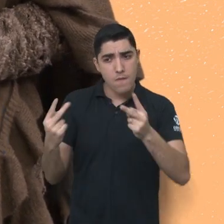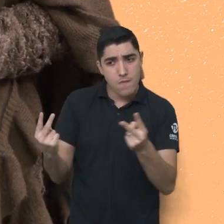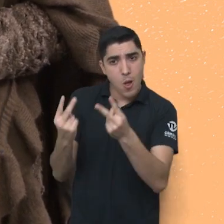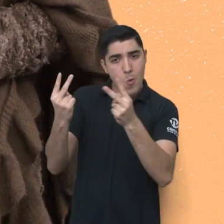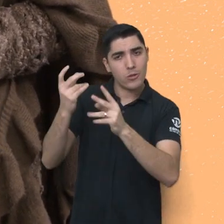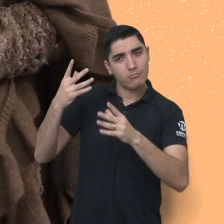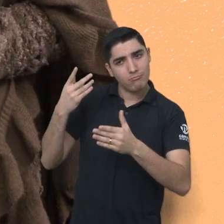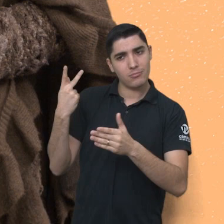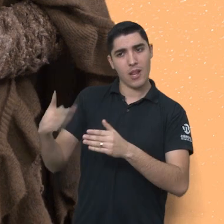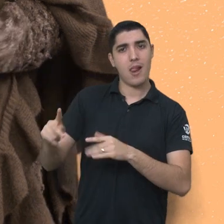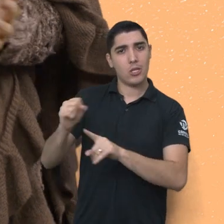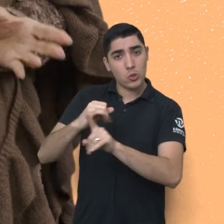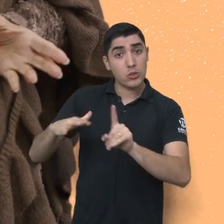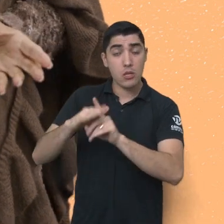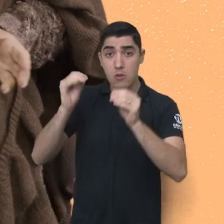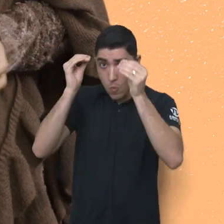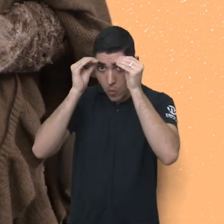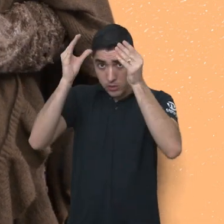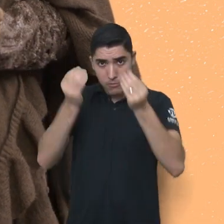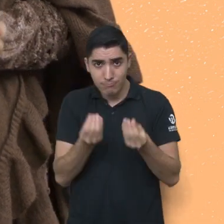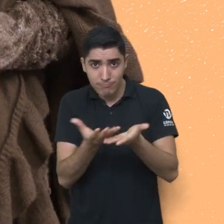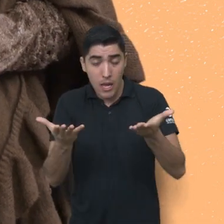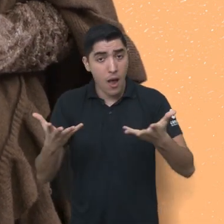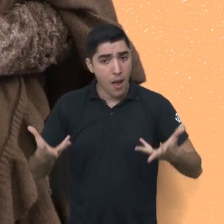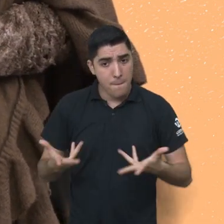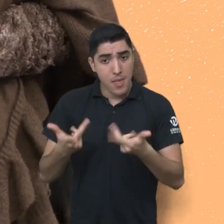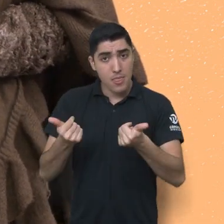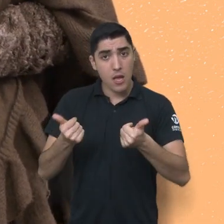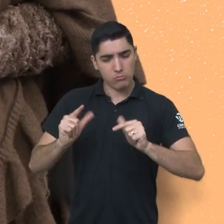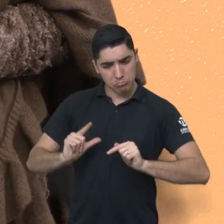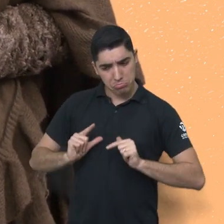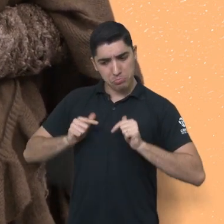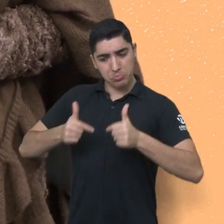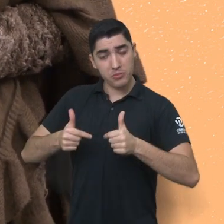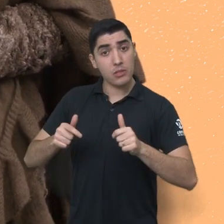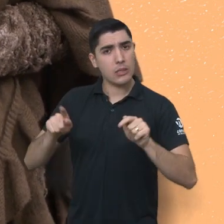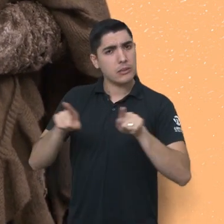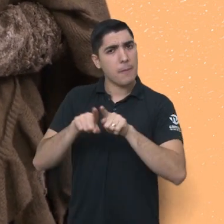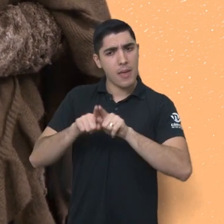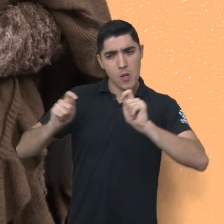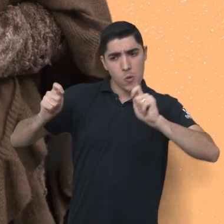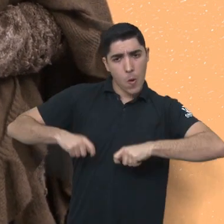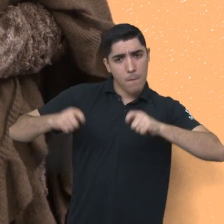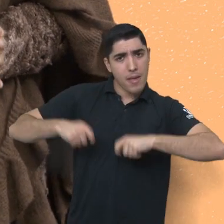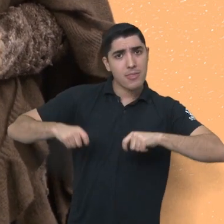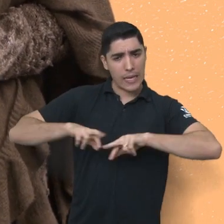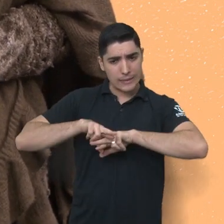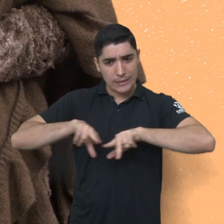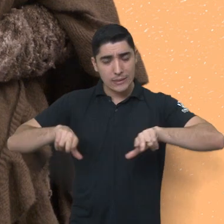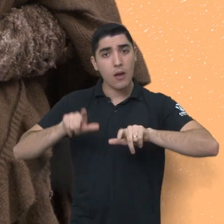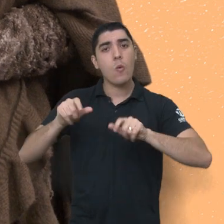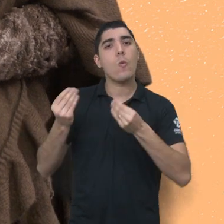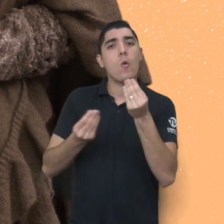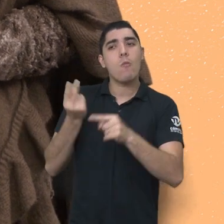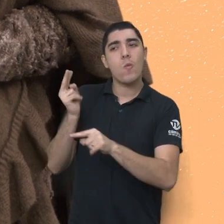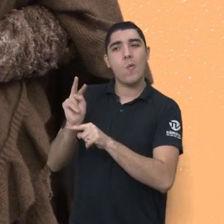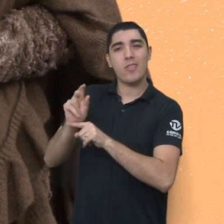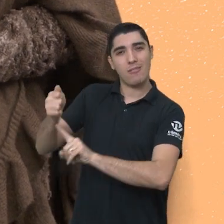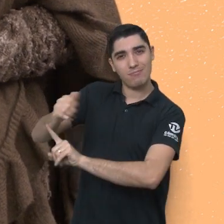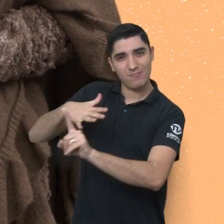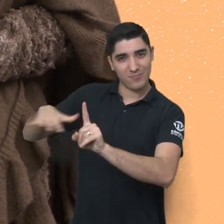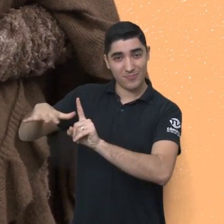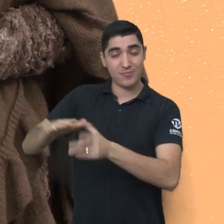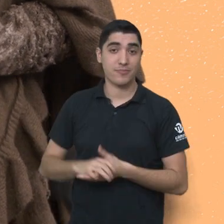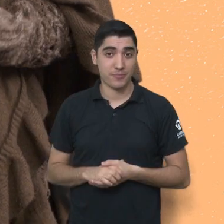construir valores sociais conhecimentos habilidades atitudes e competências voltadas para a conservação